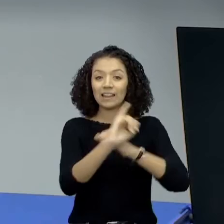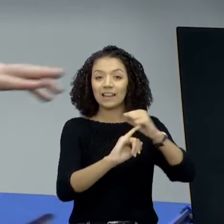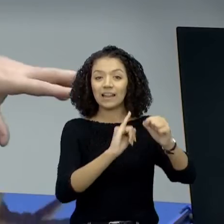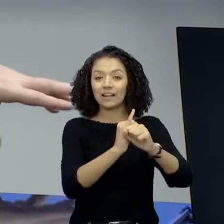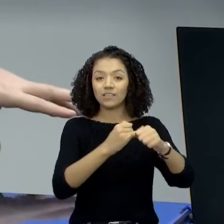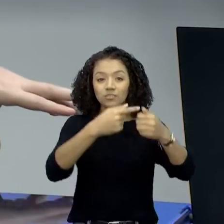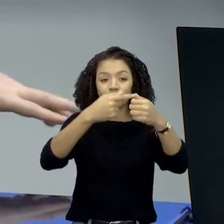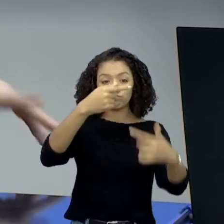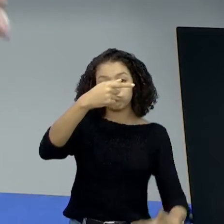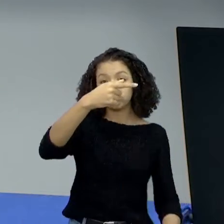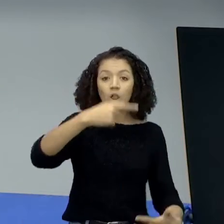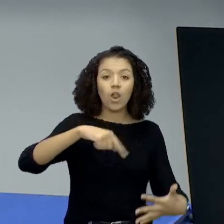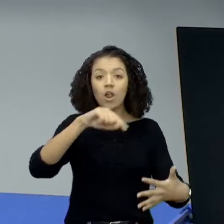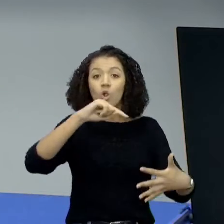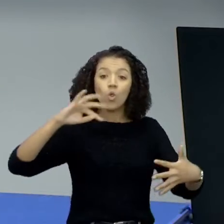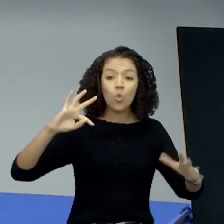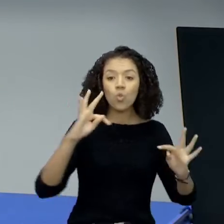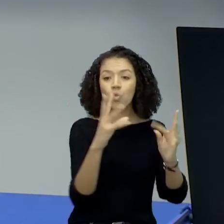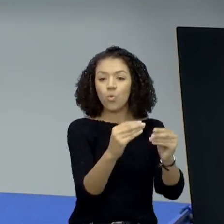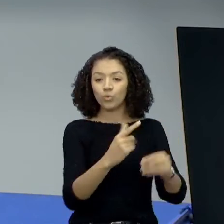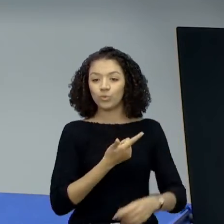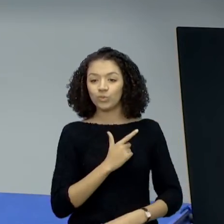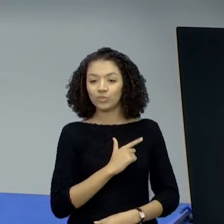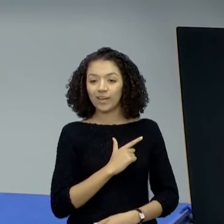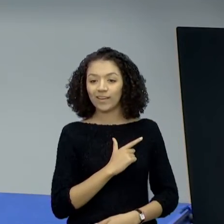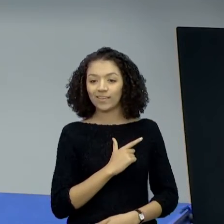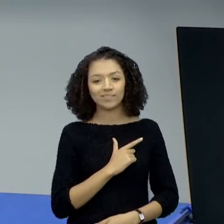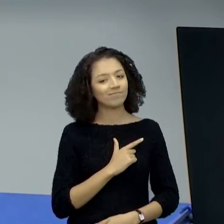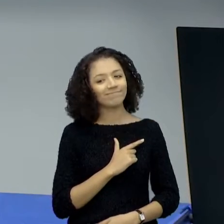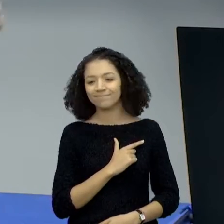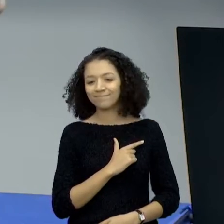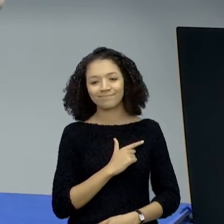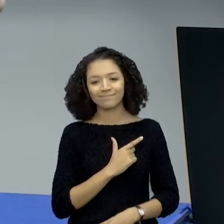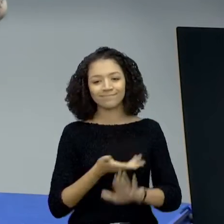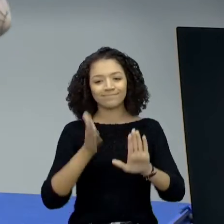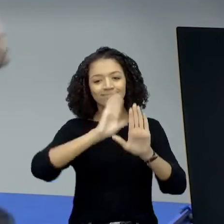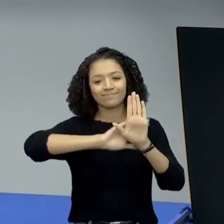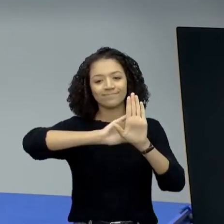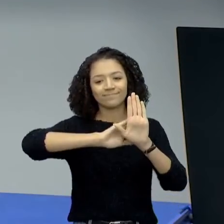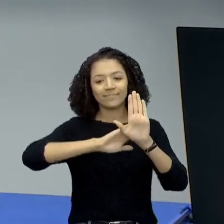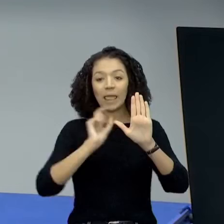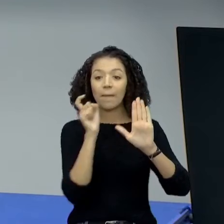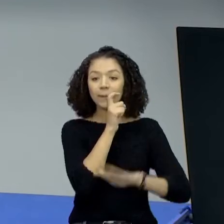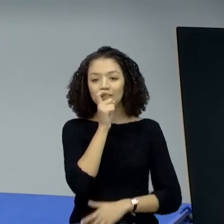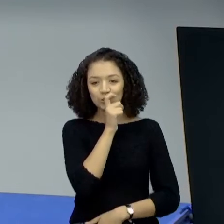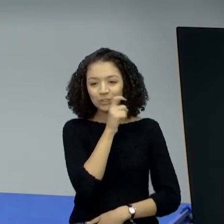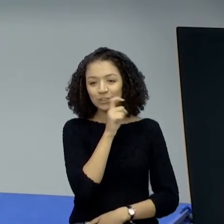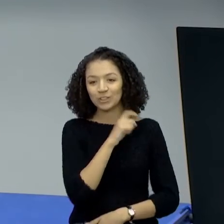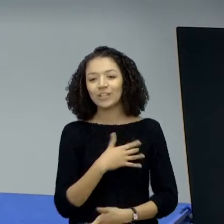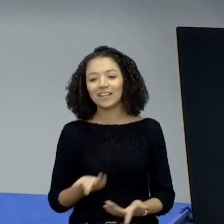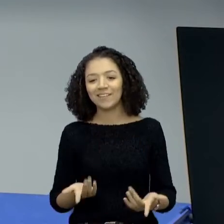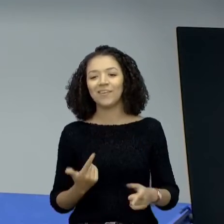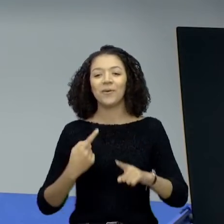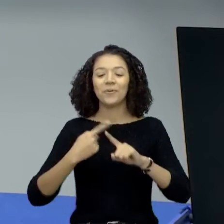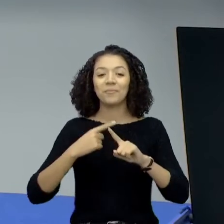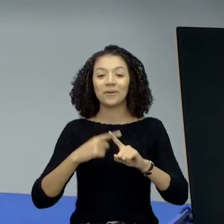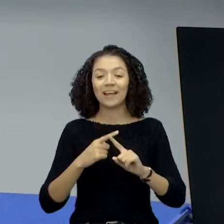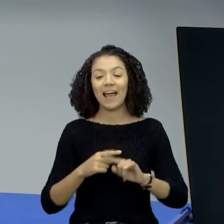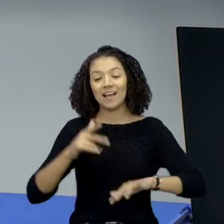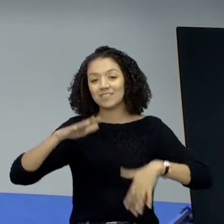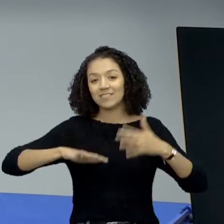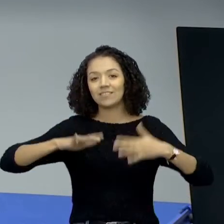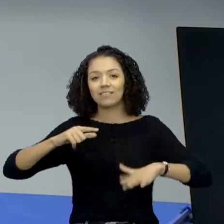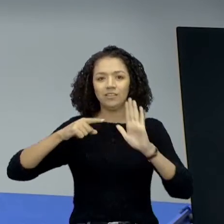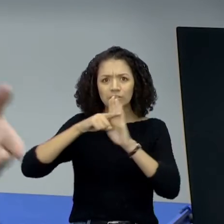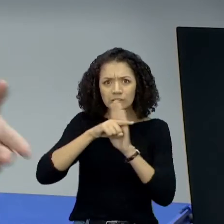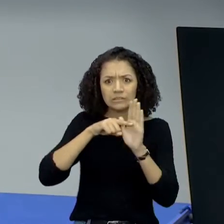a internet tem tudo, né? E a gente percebeu que isso não é lá verdade, né? Porque a gente chegou um dado momento em que a